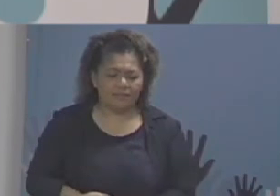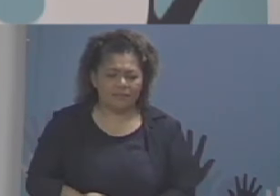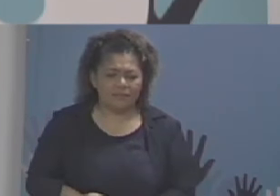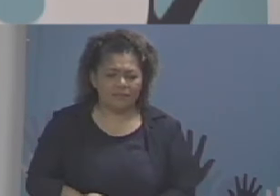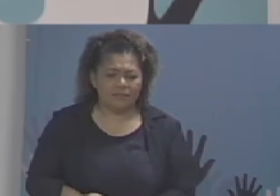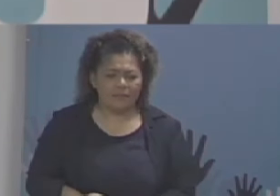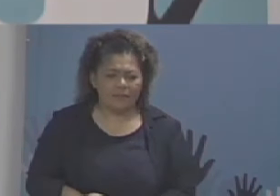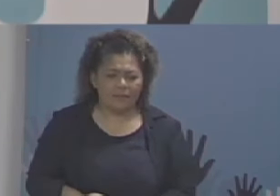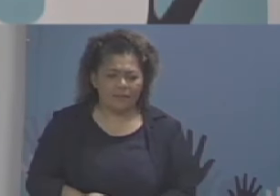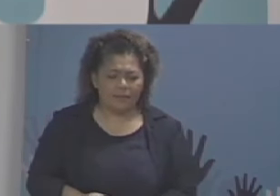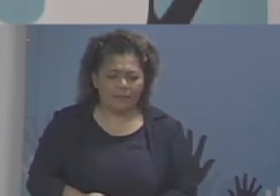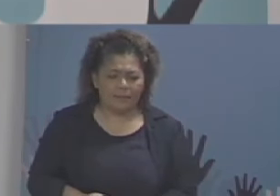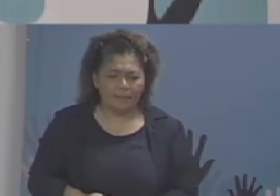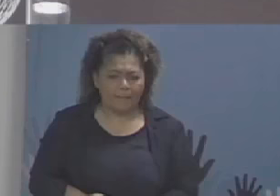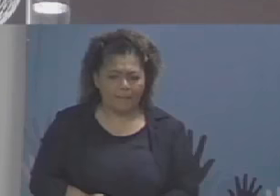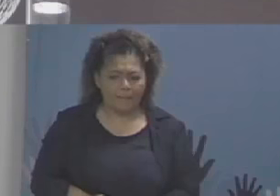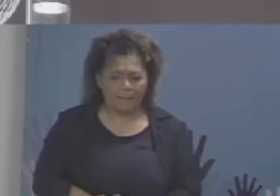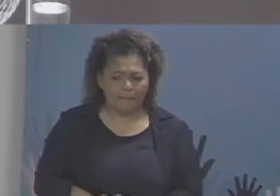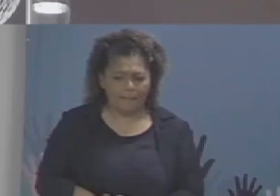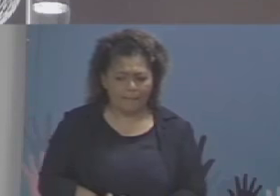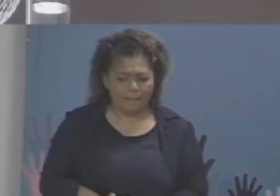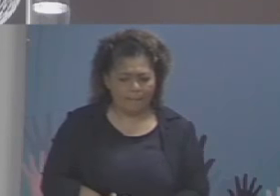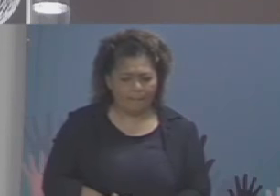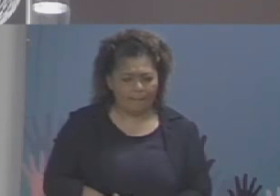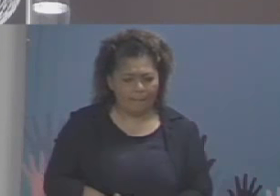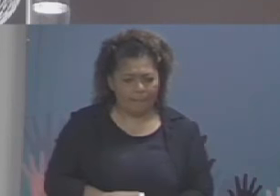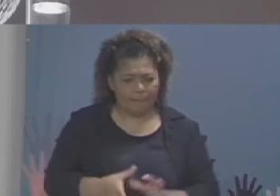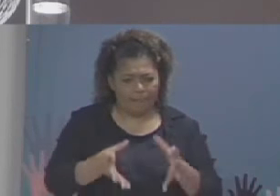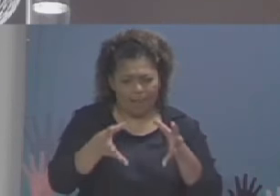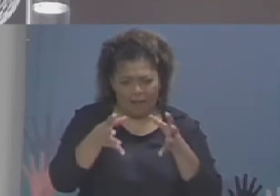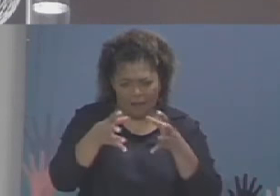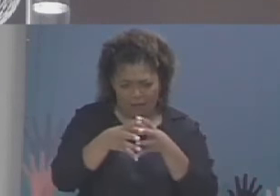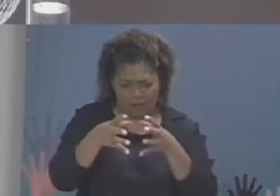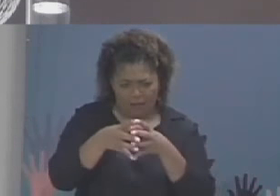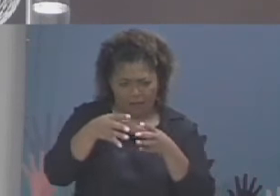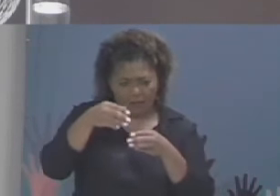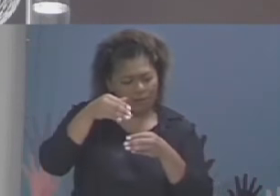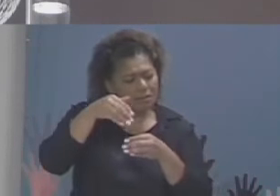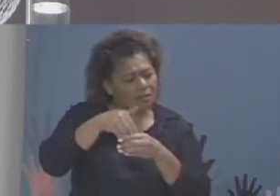a primeira chapa, qual será? Chapa número 21.